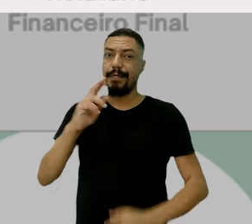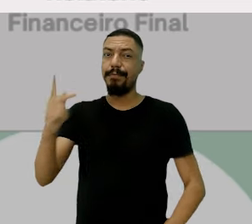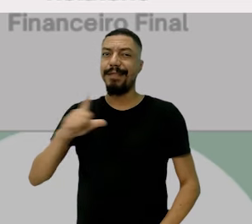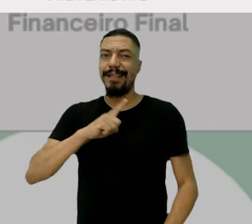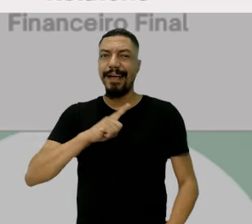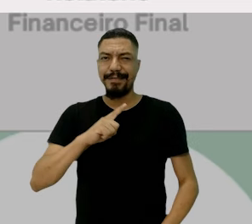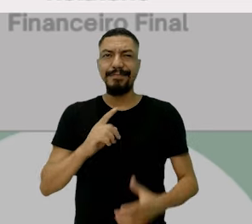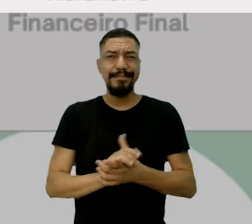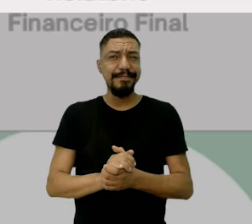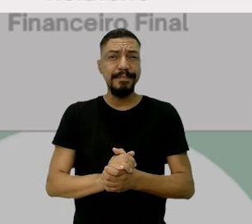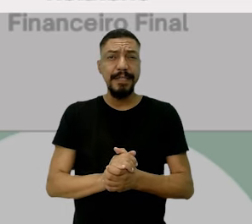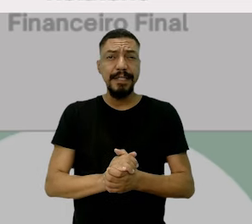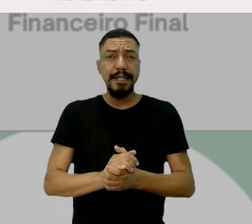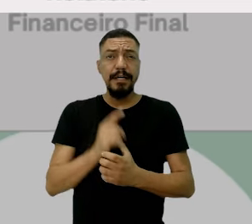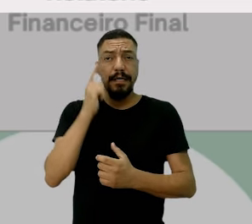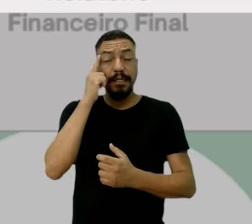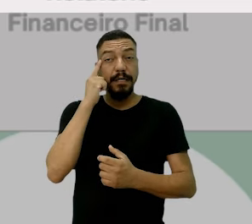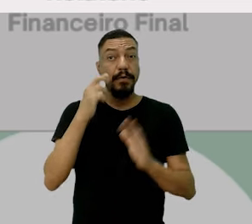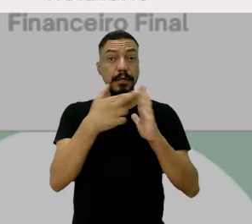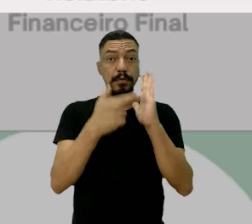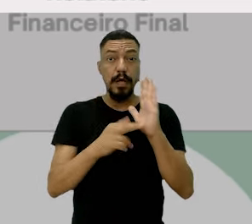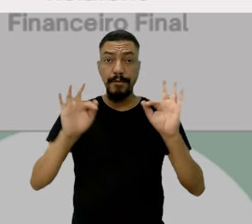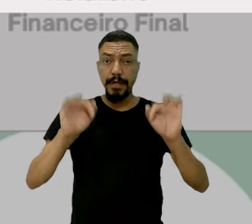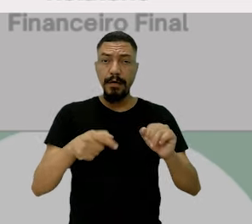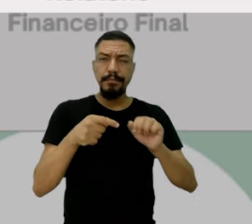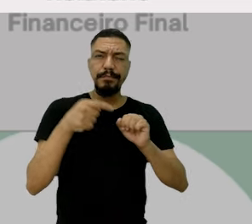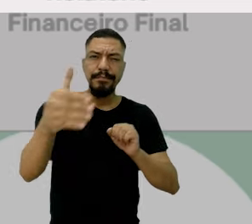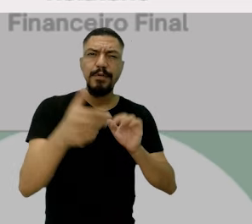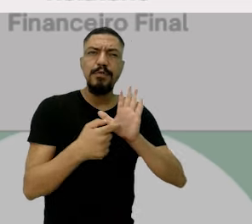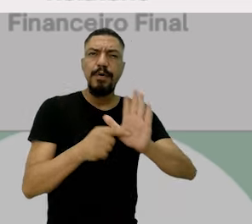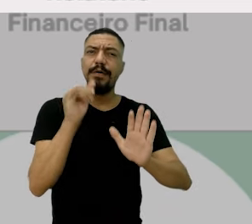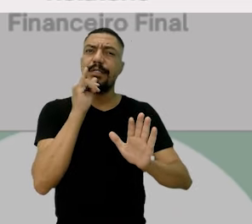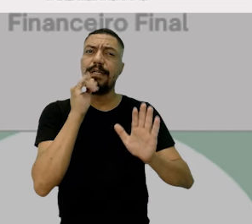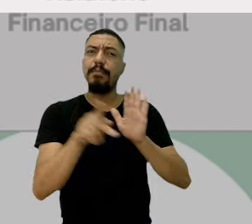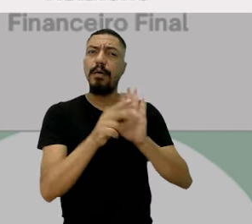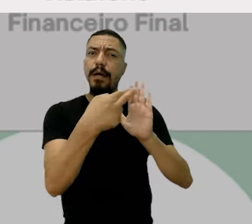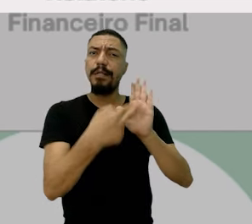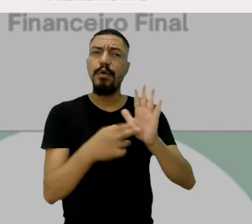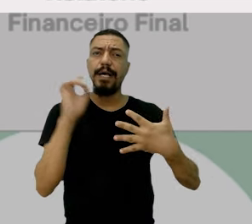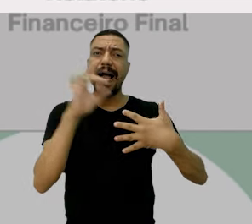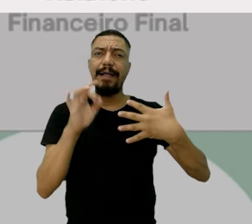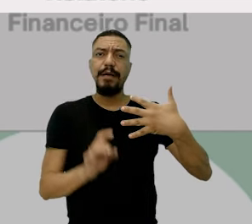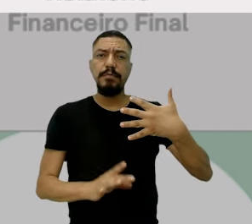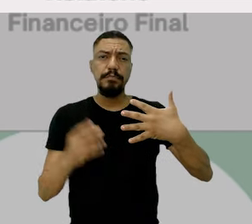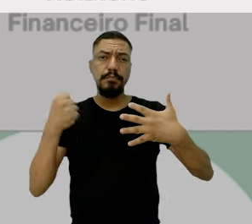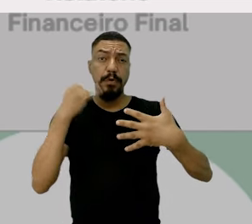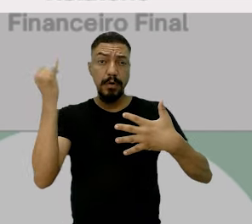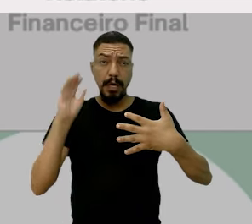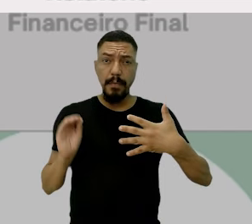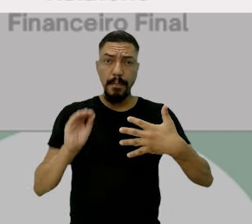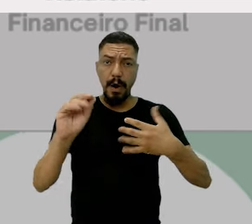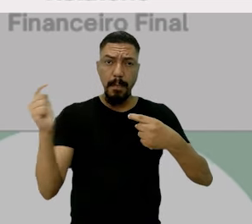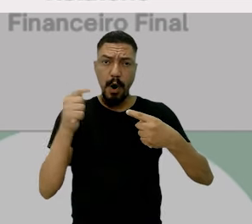relatório final, eu vou mostrar exemplos desse relatório lá no final da apresentação, então o que deve ter, e eu